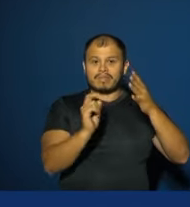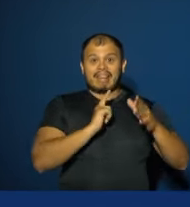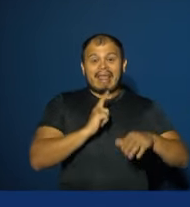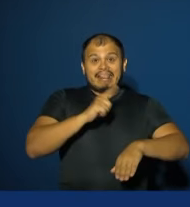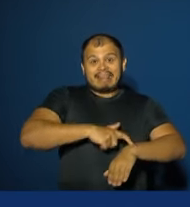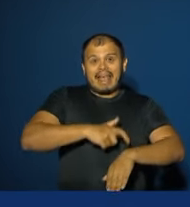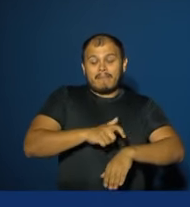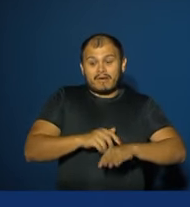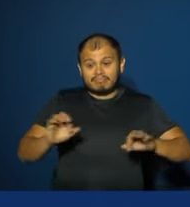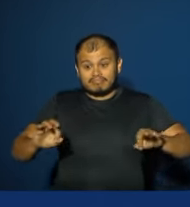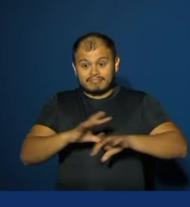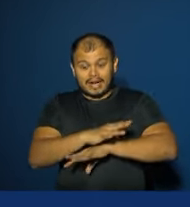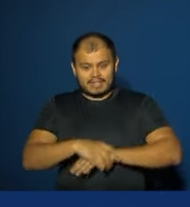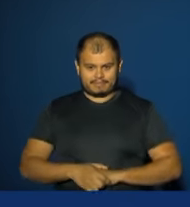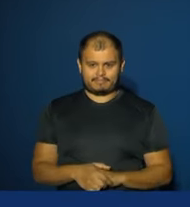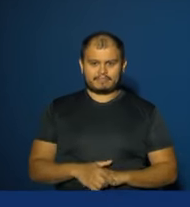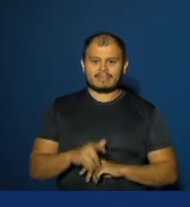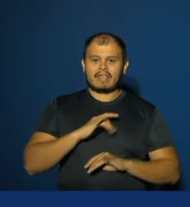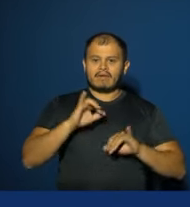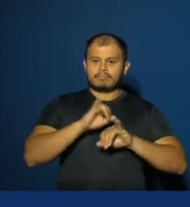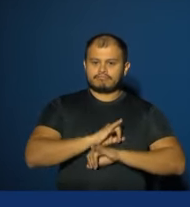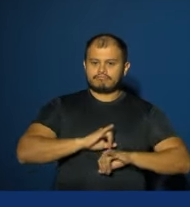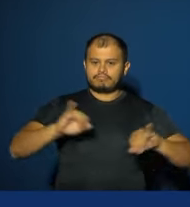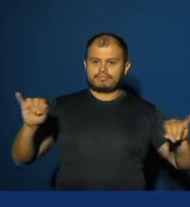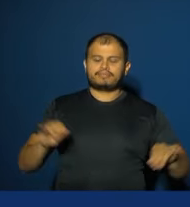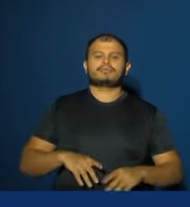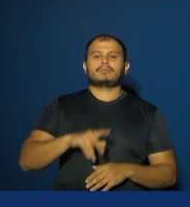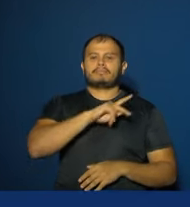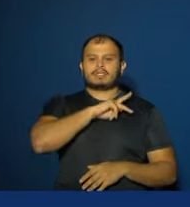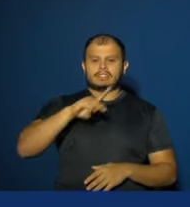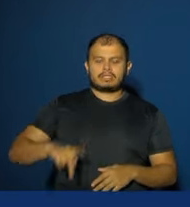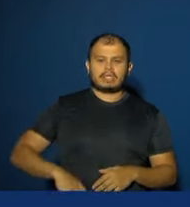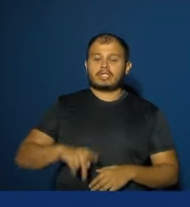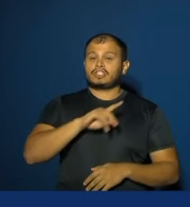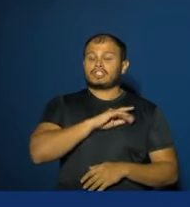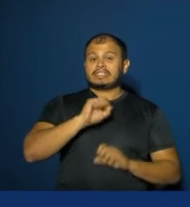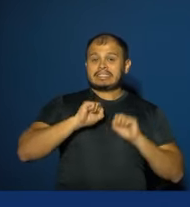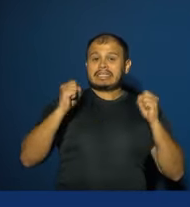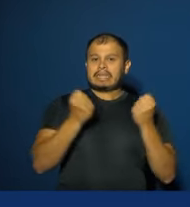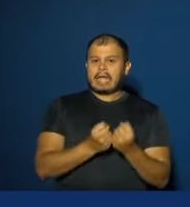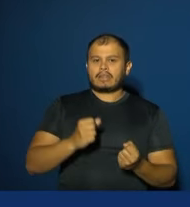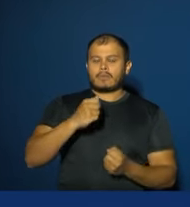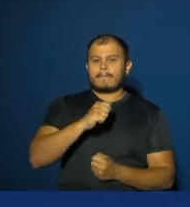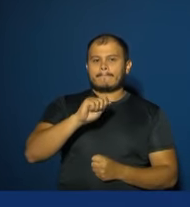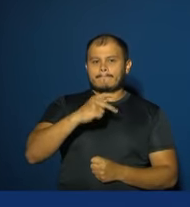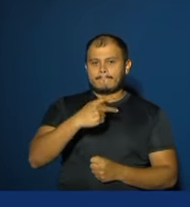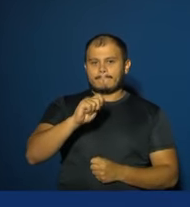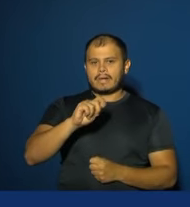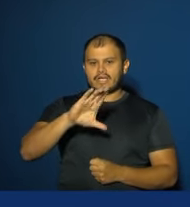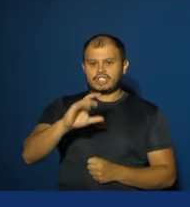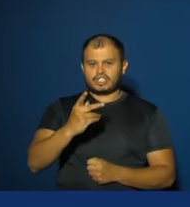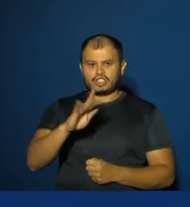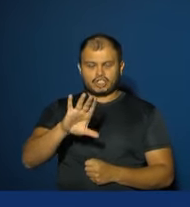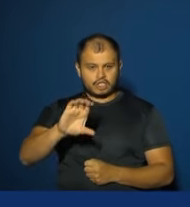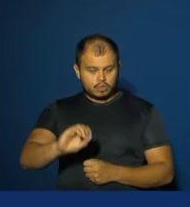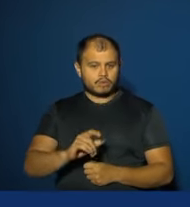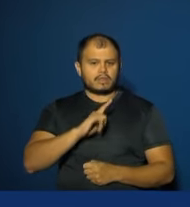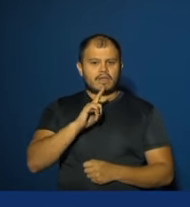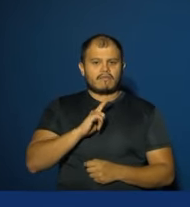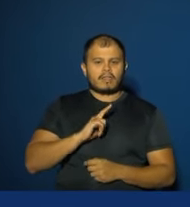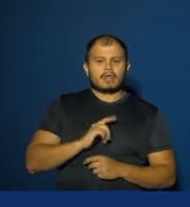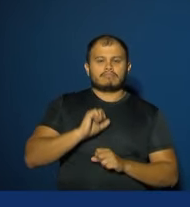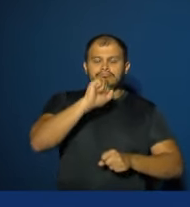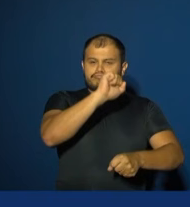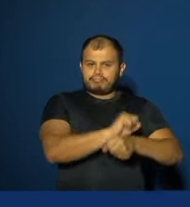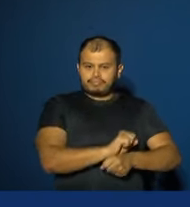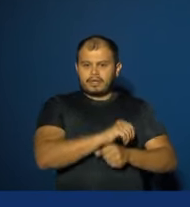mesmo teve uma decisão aí que foi noticiada do presidente do Senado, Rodrigo Pacheco, de adiar várias